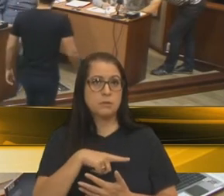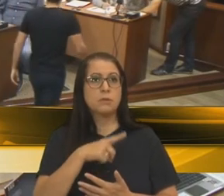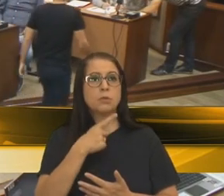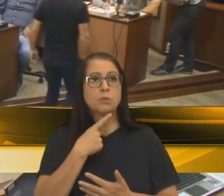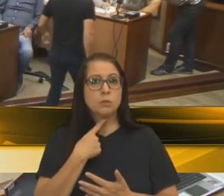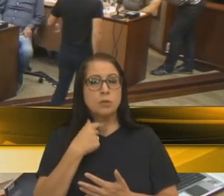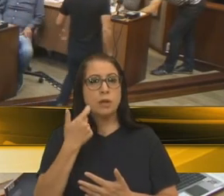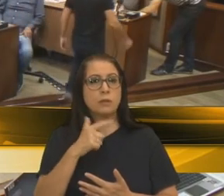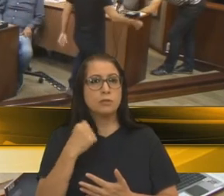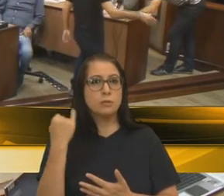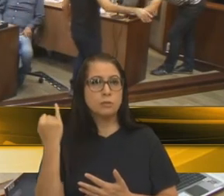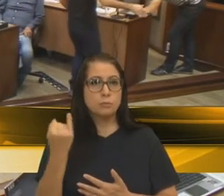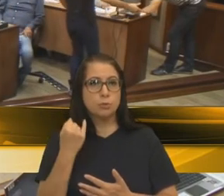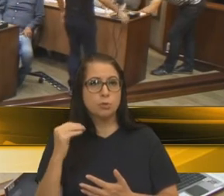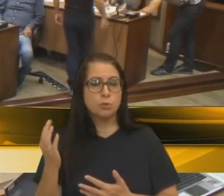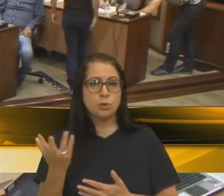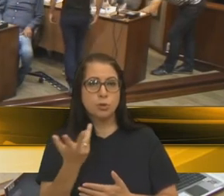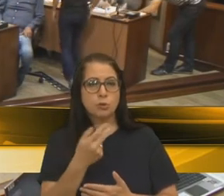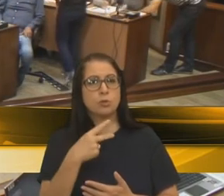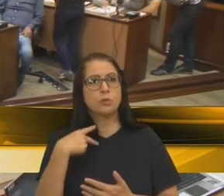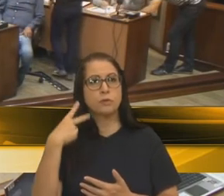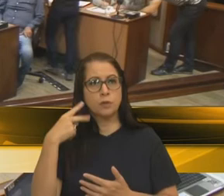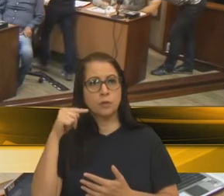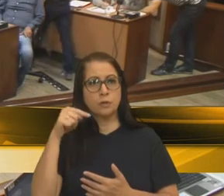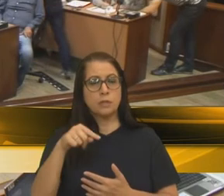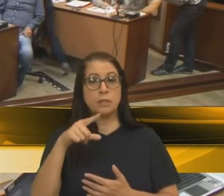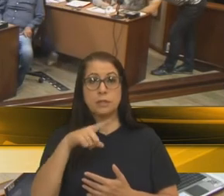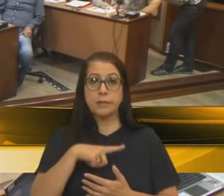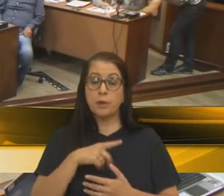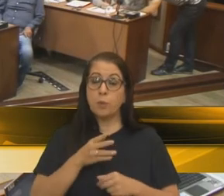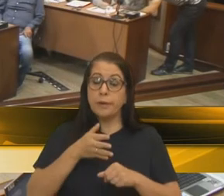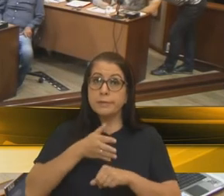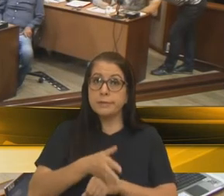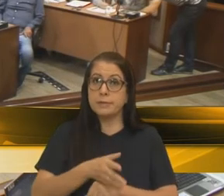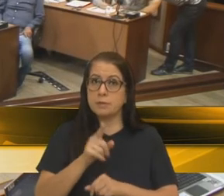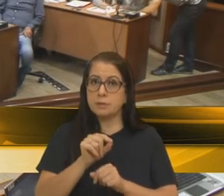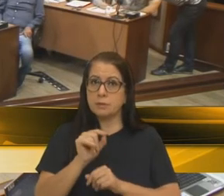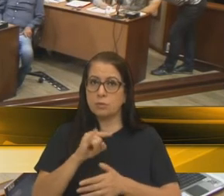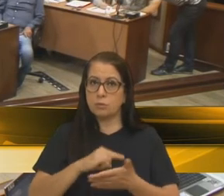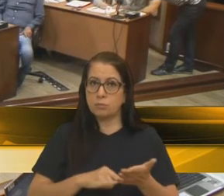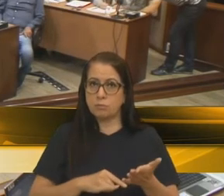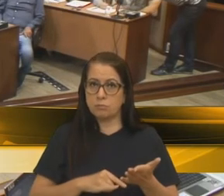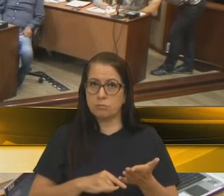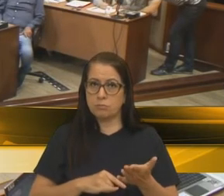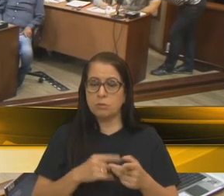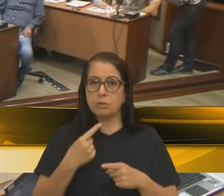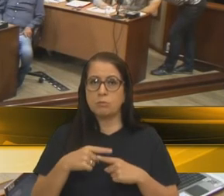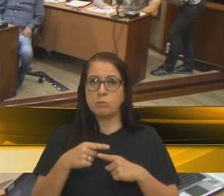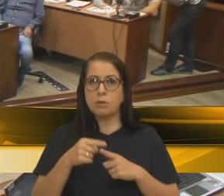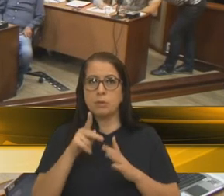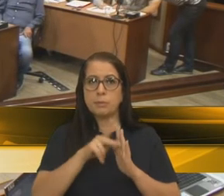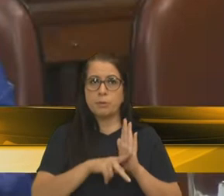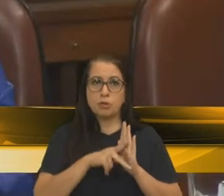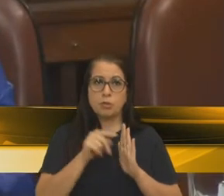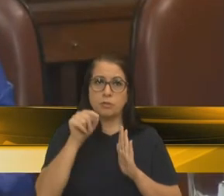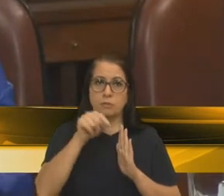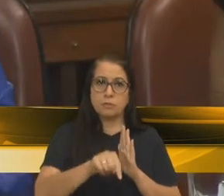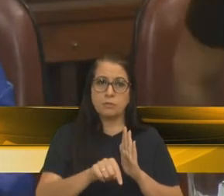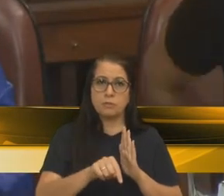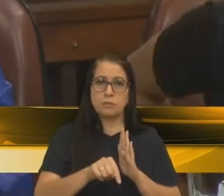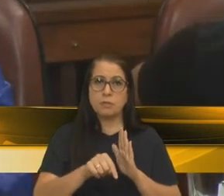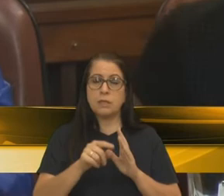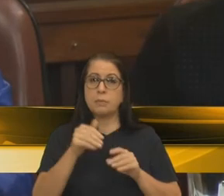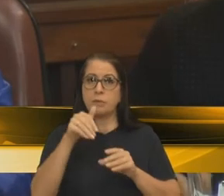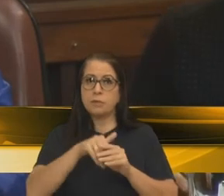acho importante que todos os vereadores aqui tenham acesso a esse documento, porque esse projeto virá para